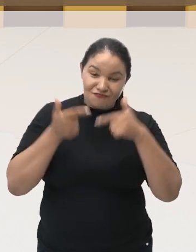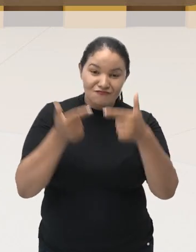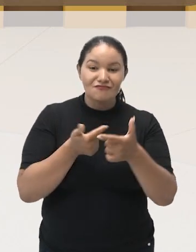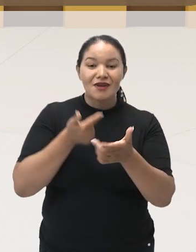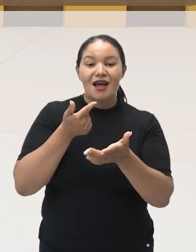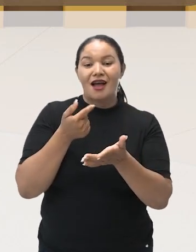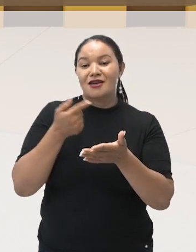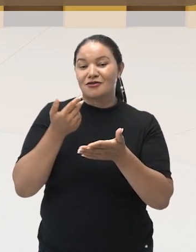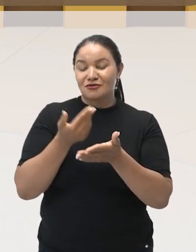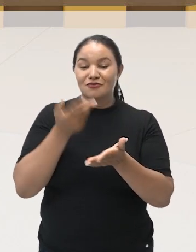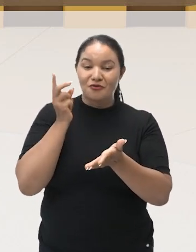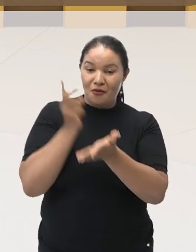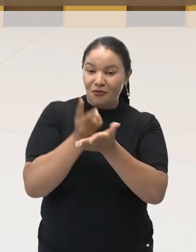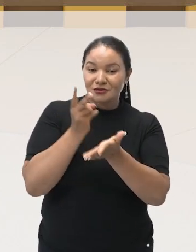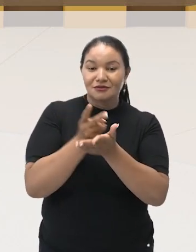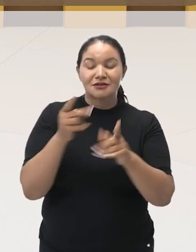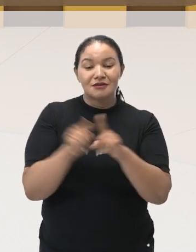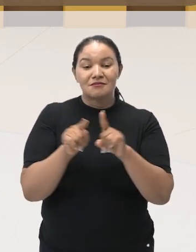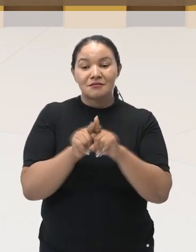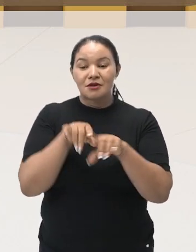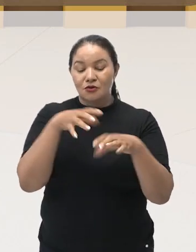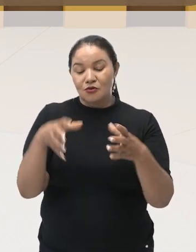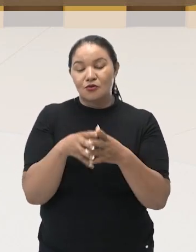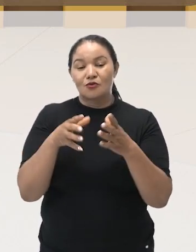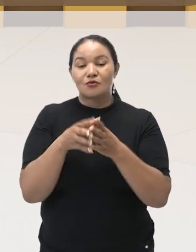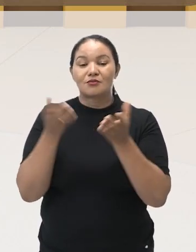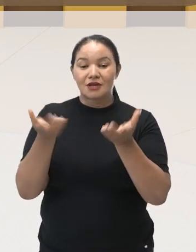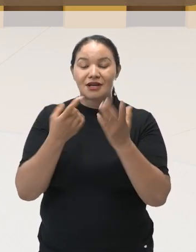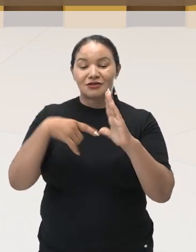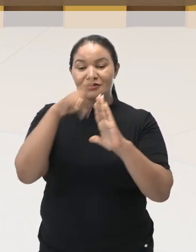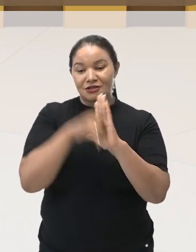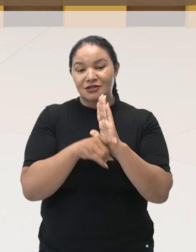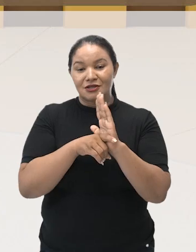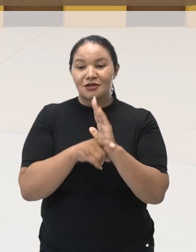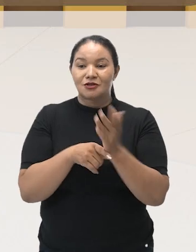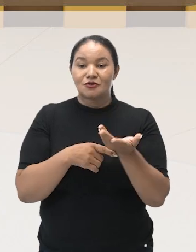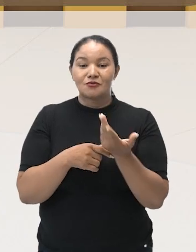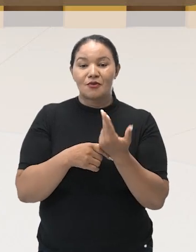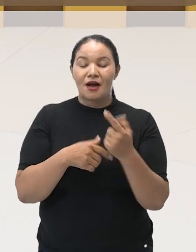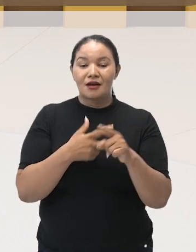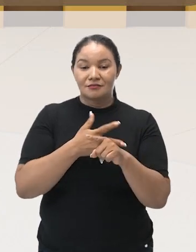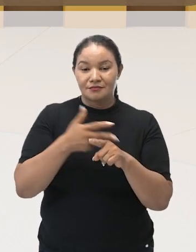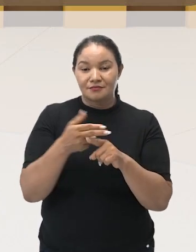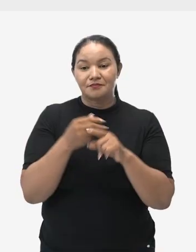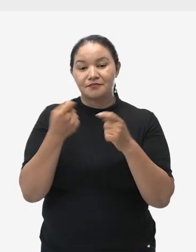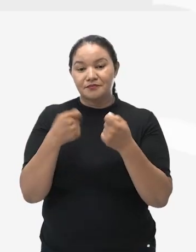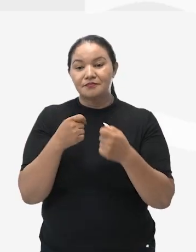precisam ter seus direitos reconhecidos diante da nossa diversidade amazônica.